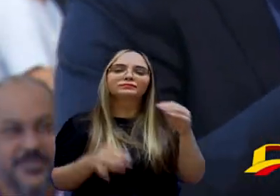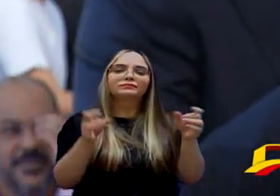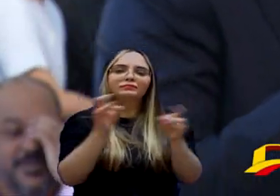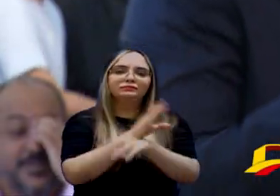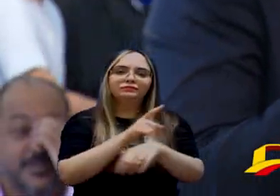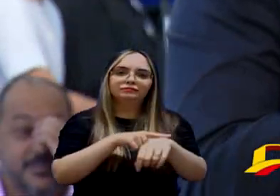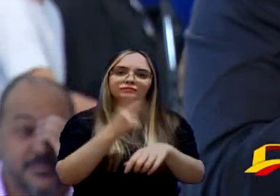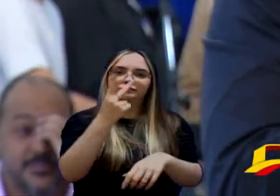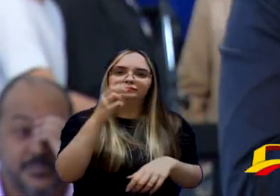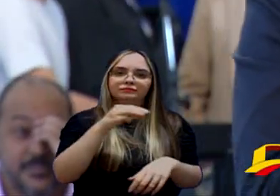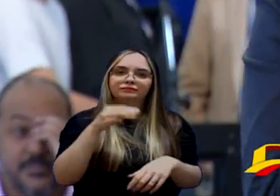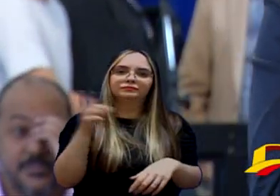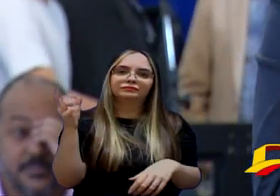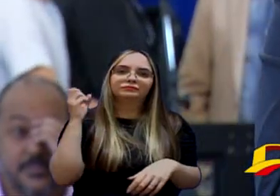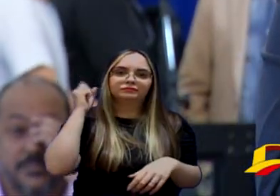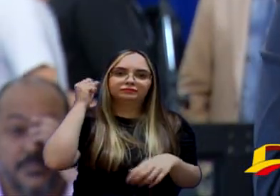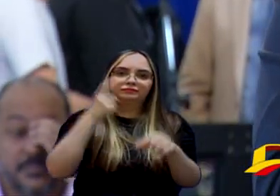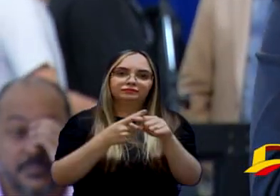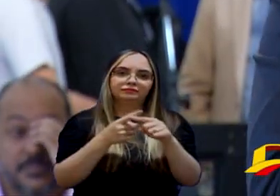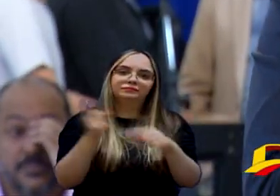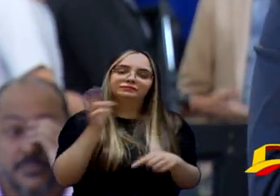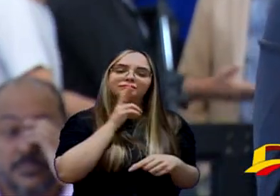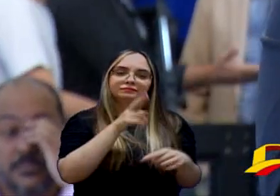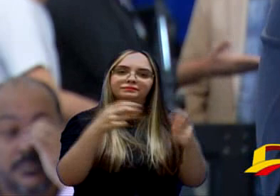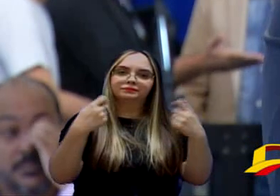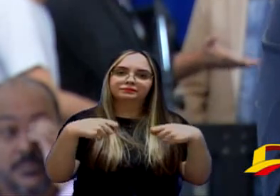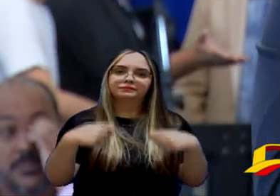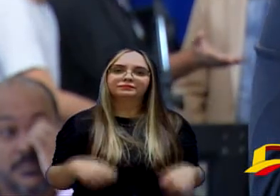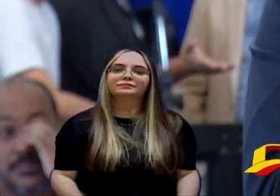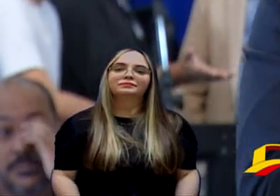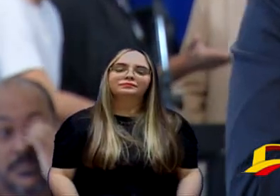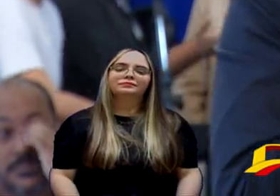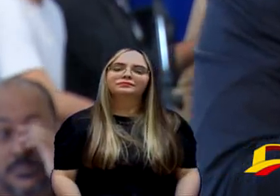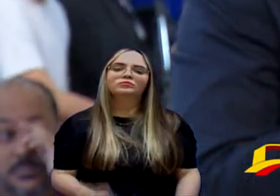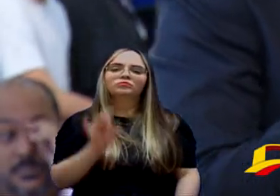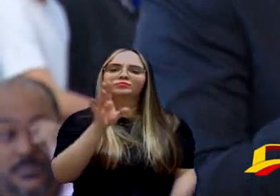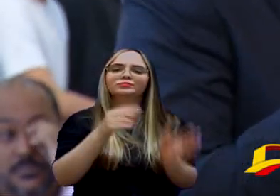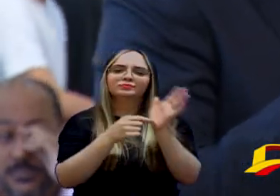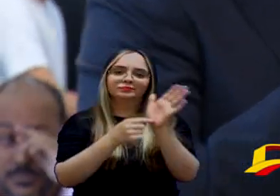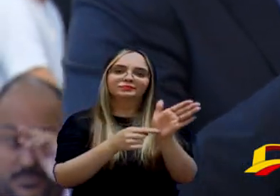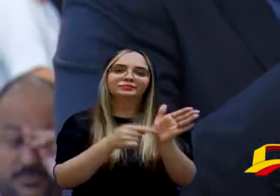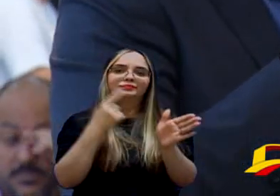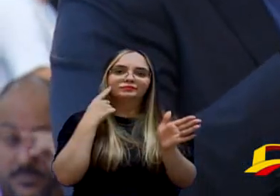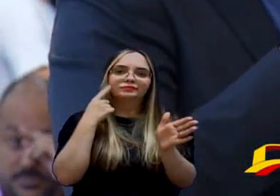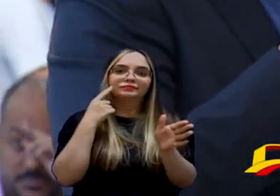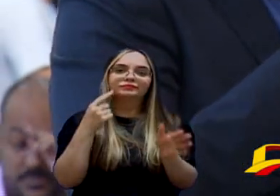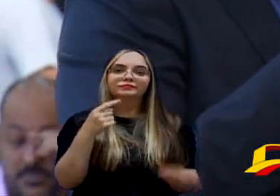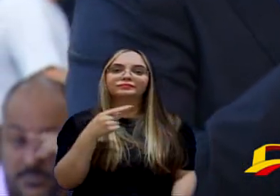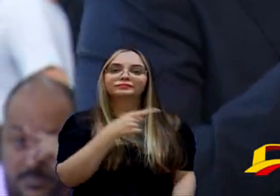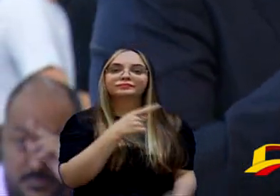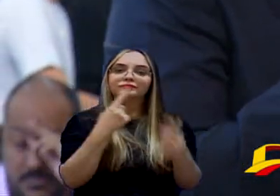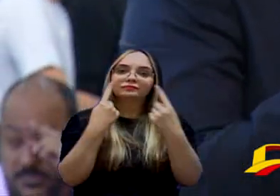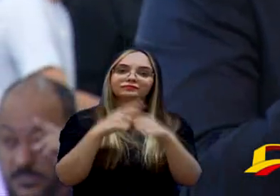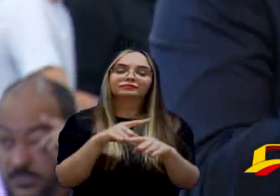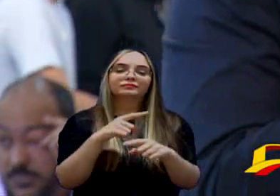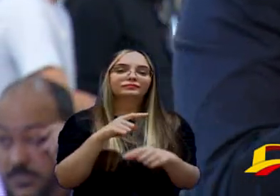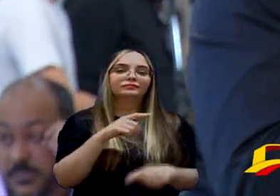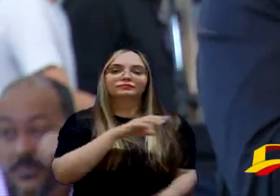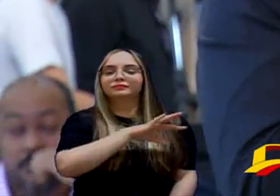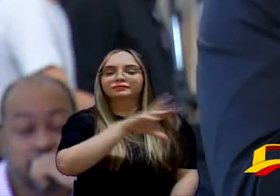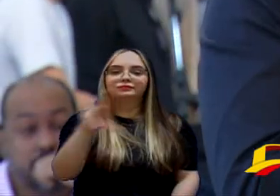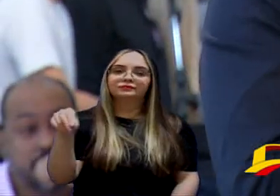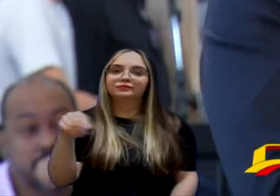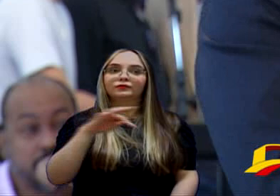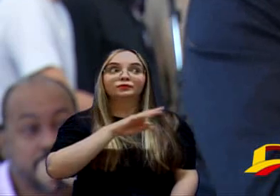então por favor né que agora A Perseguição é generalizada né